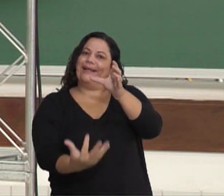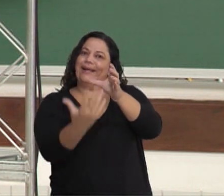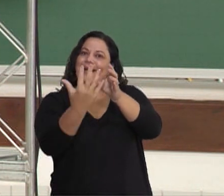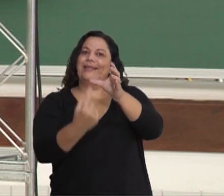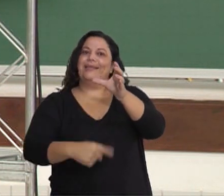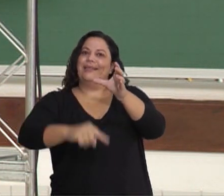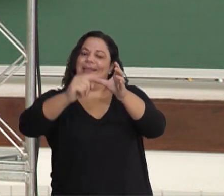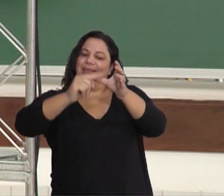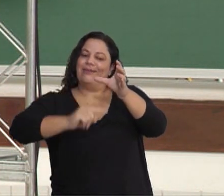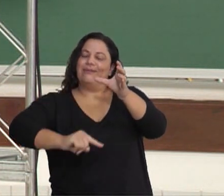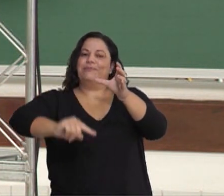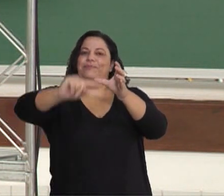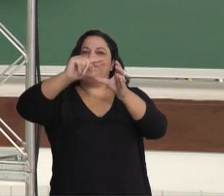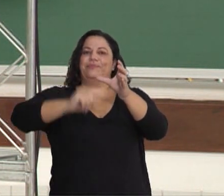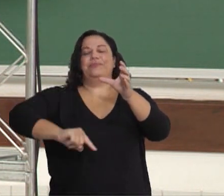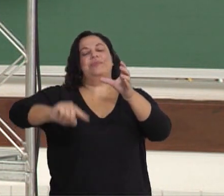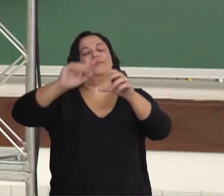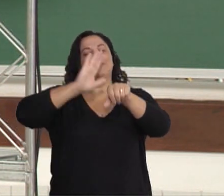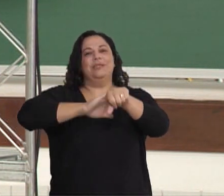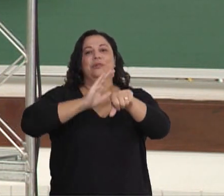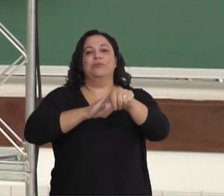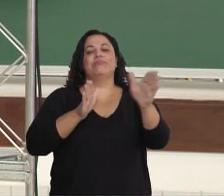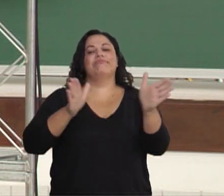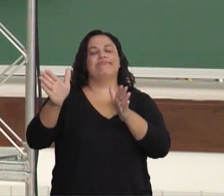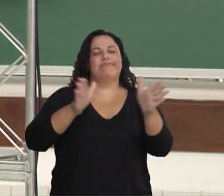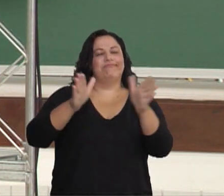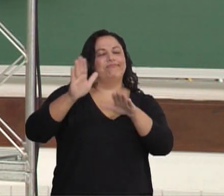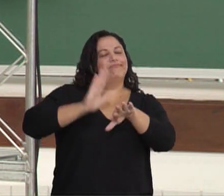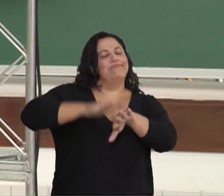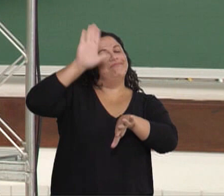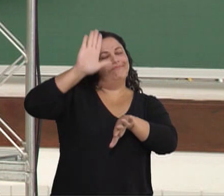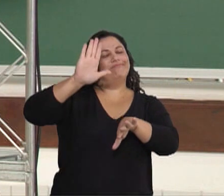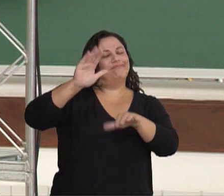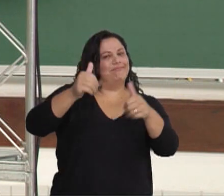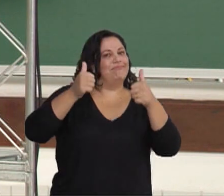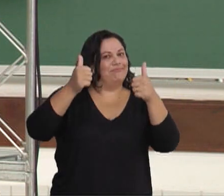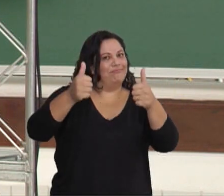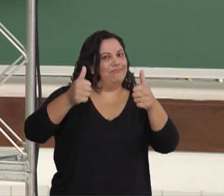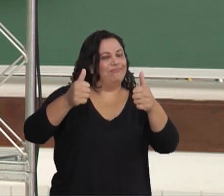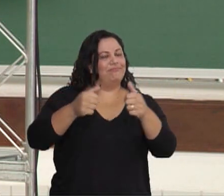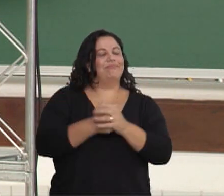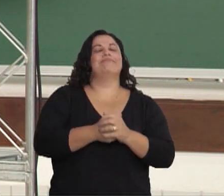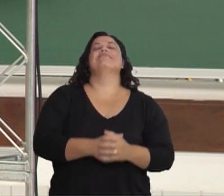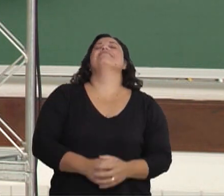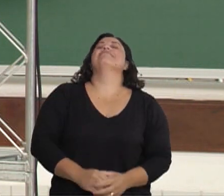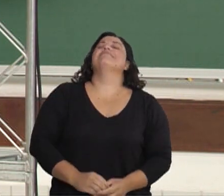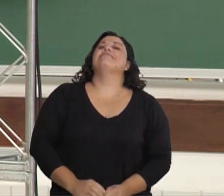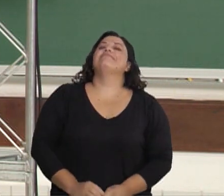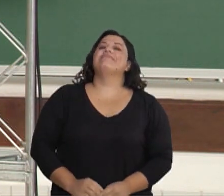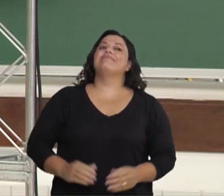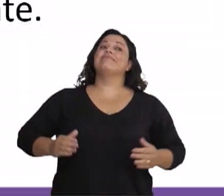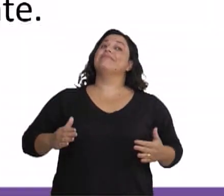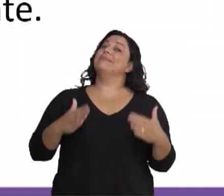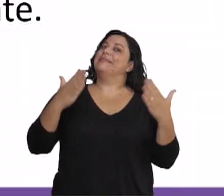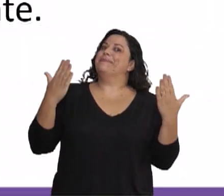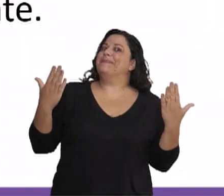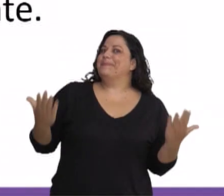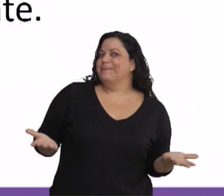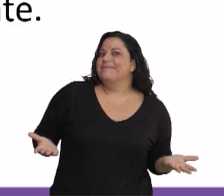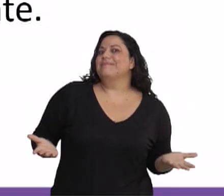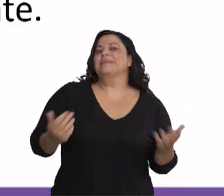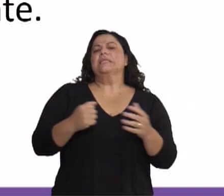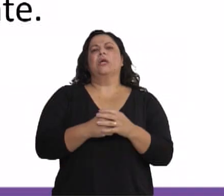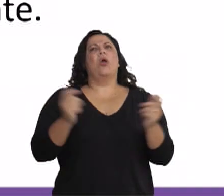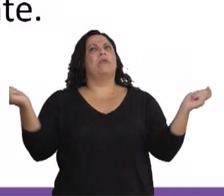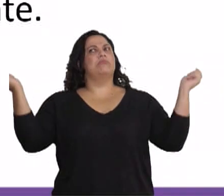maneira constante durante um período de tempo muito maior, ok? Então isso é uma característica ali. Bom, então assim, a gente pode